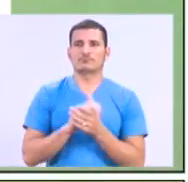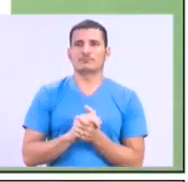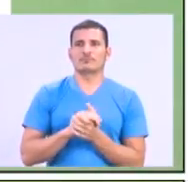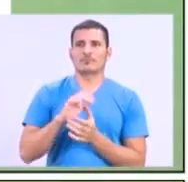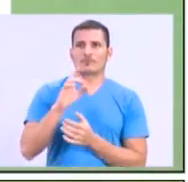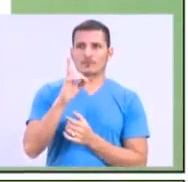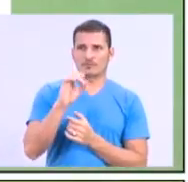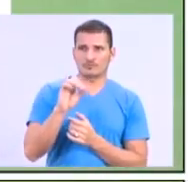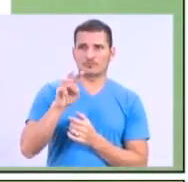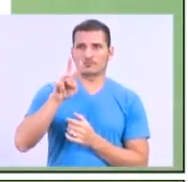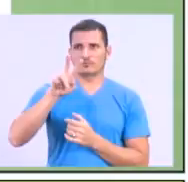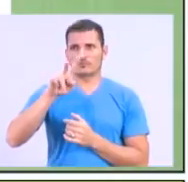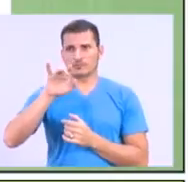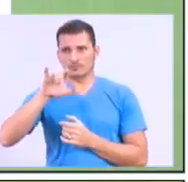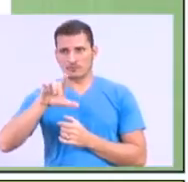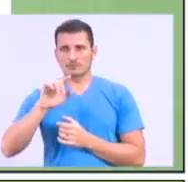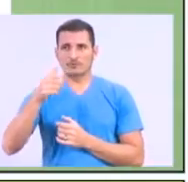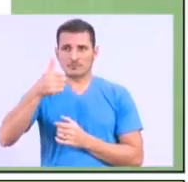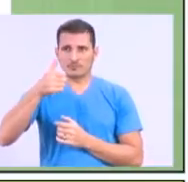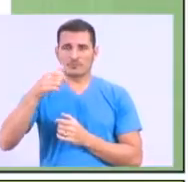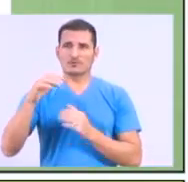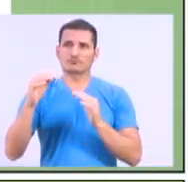contrário. Ele primeiro executa